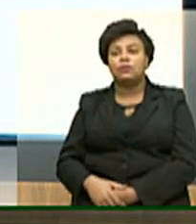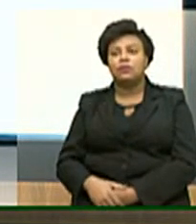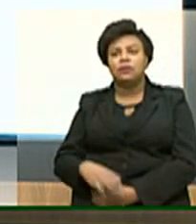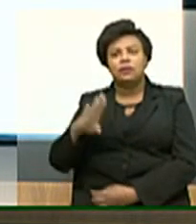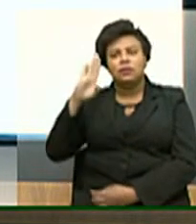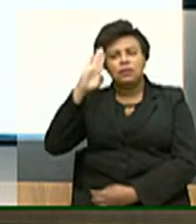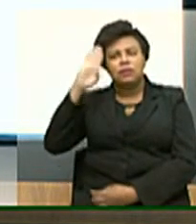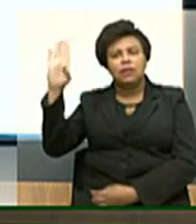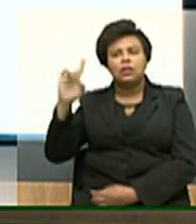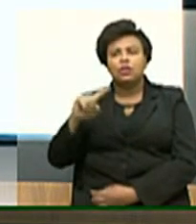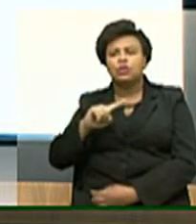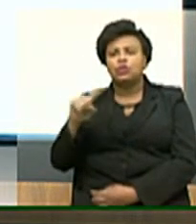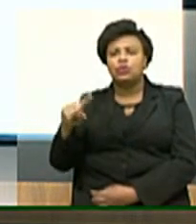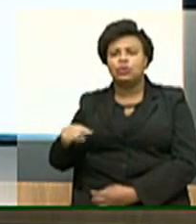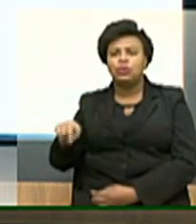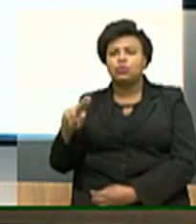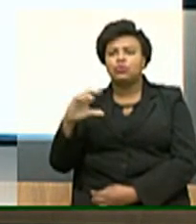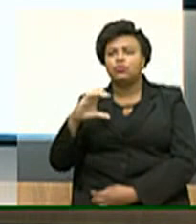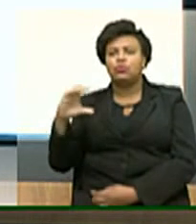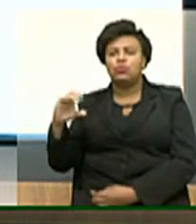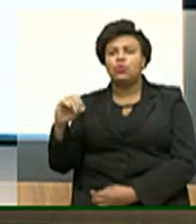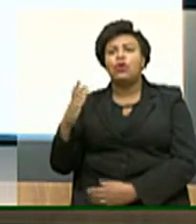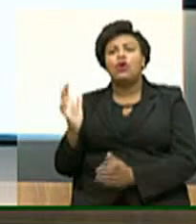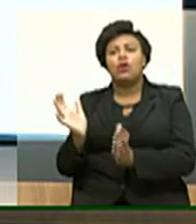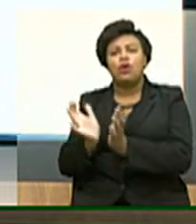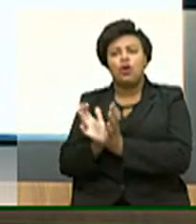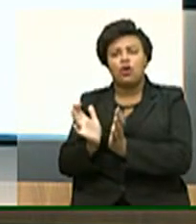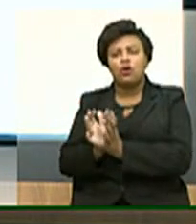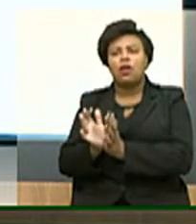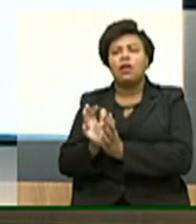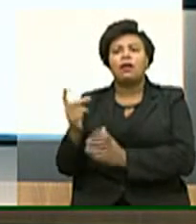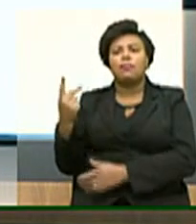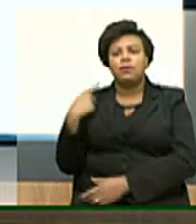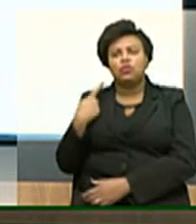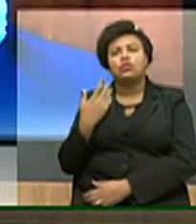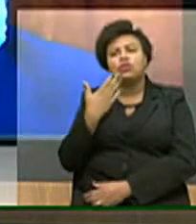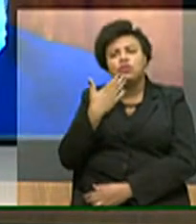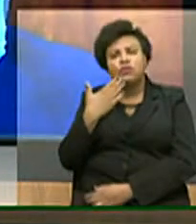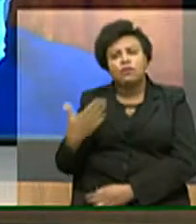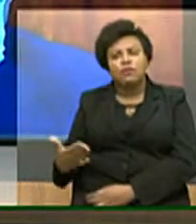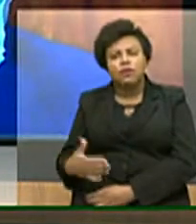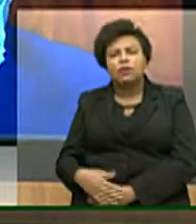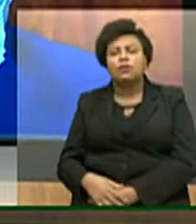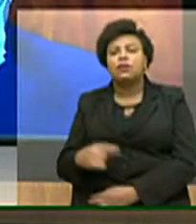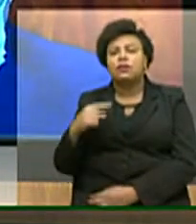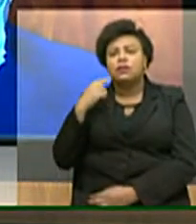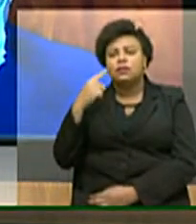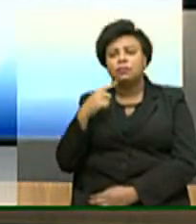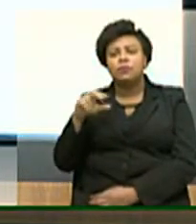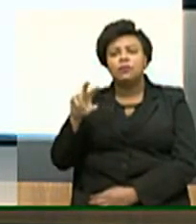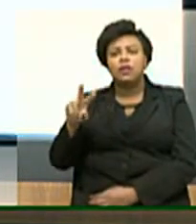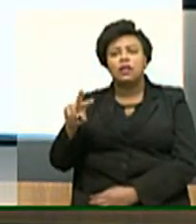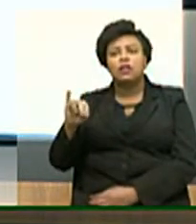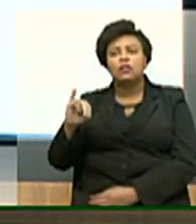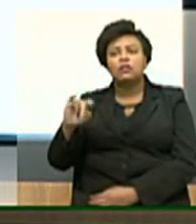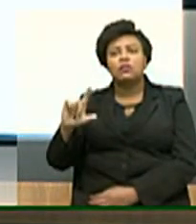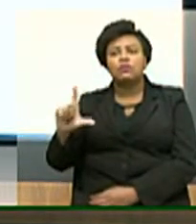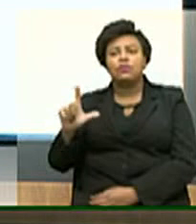Tenente Coronel Zuco. Voto como meus colegas da bancada, favorável. Deputado Vilmar